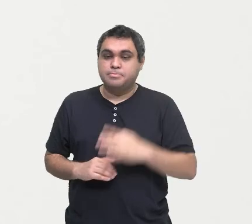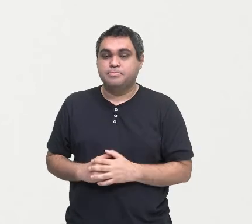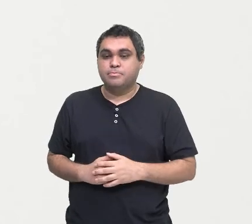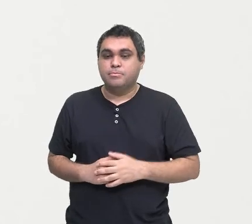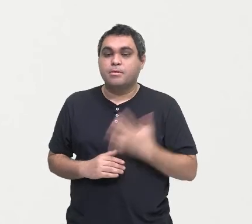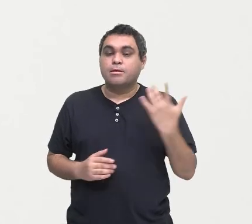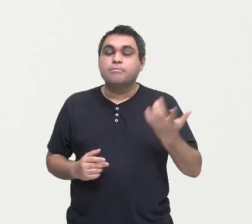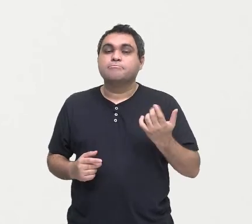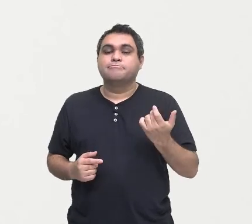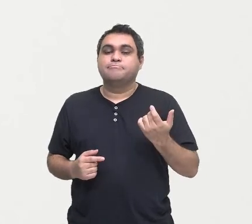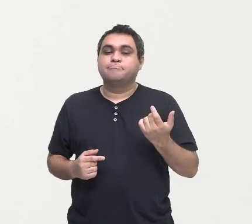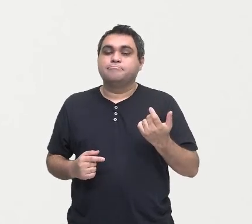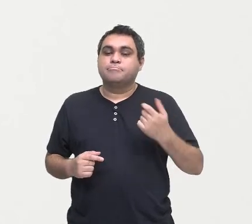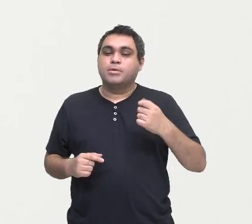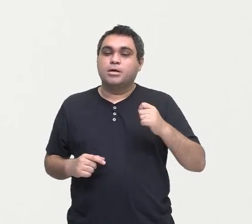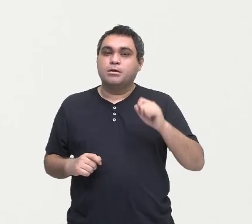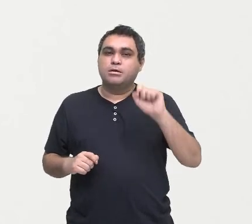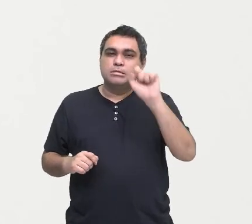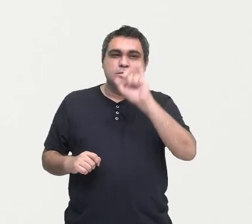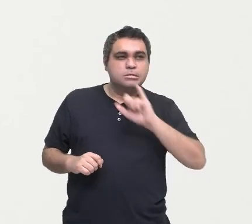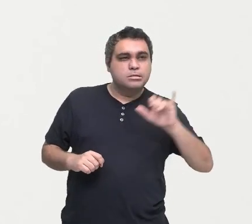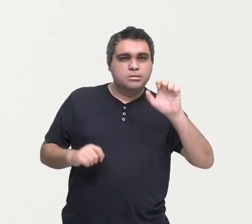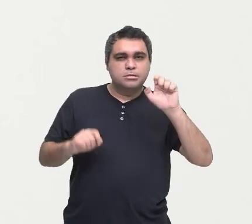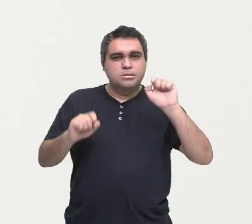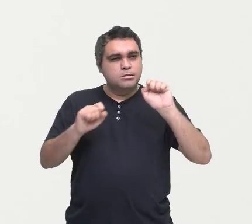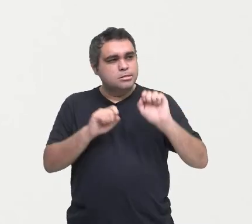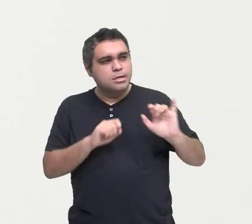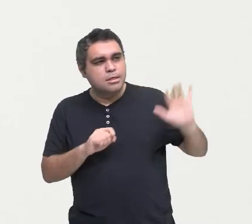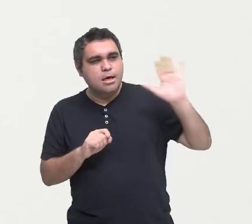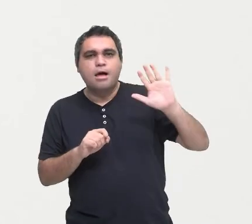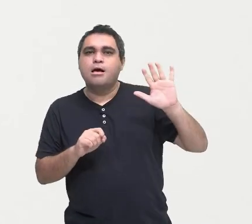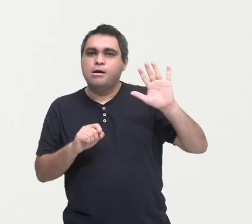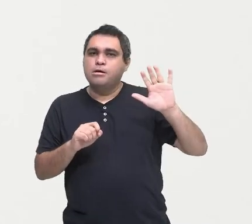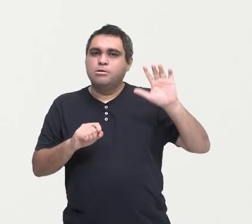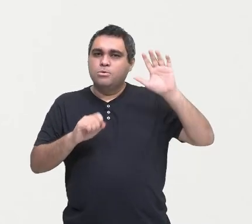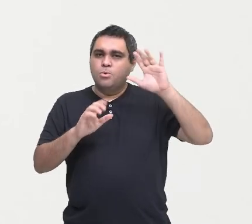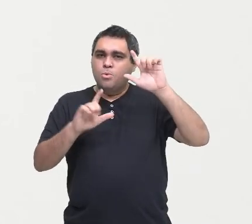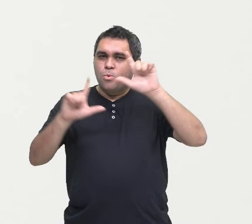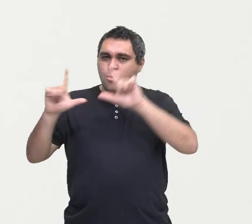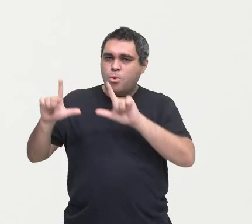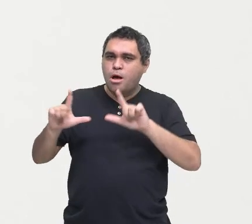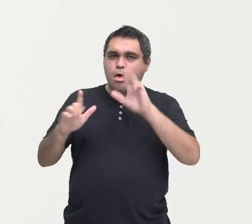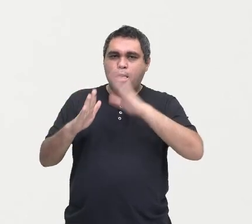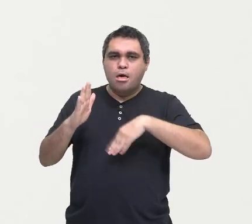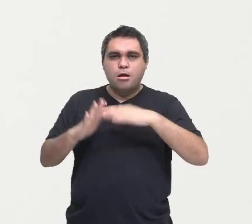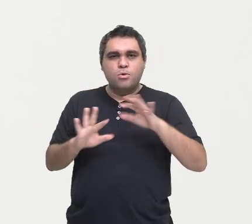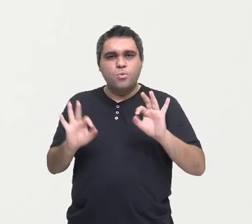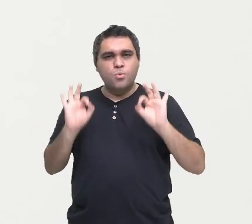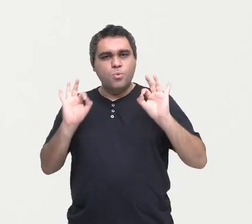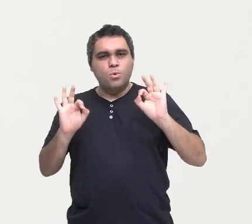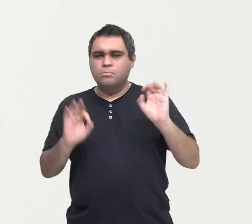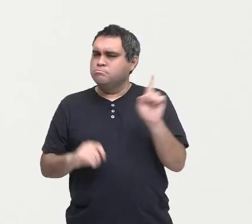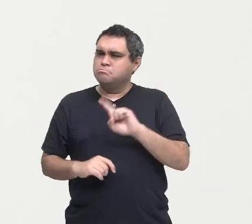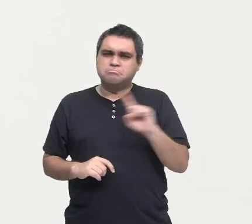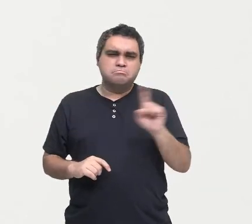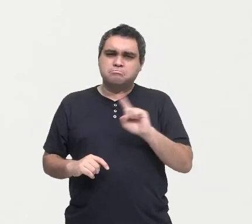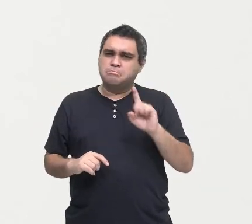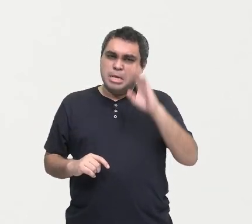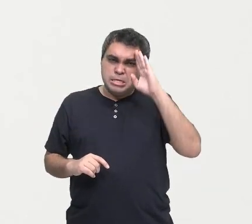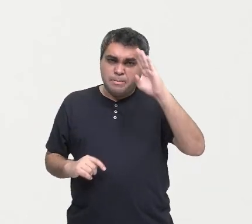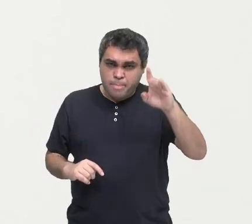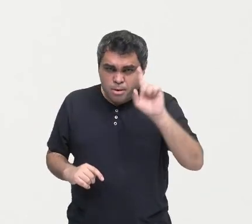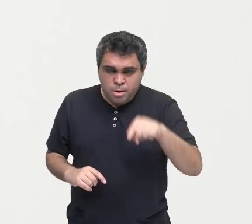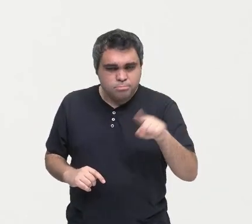elaboração requintada dos cenários e quadros, não, né? Não é uma das características principais. Muito bem.